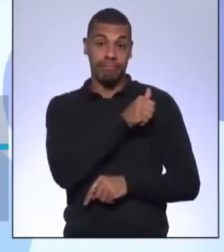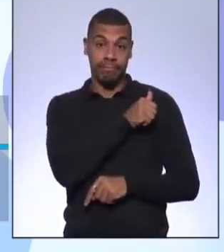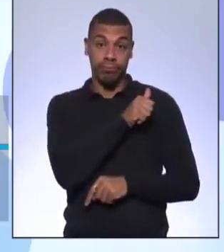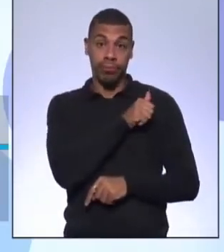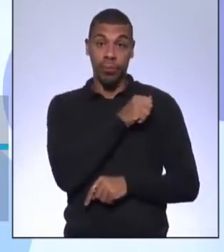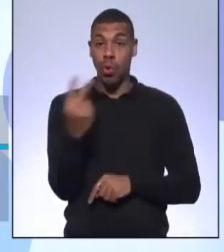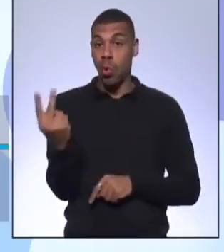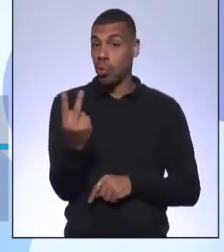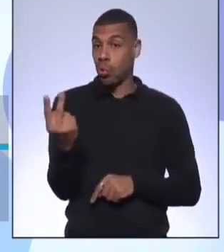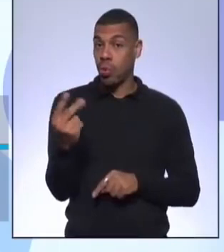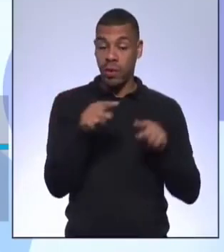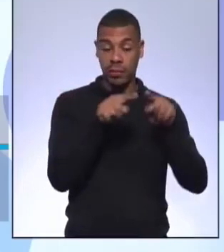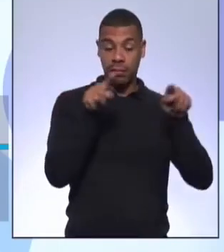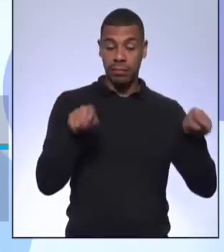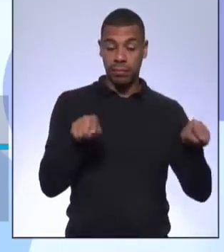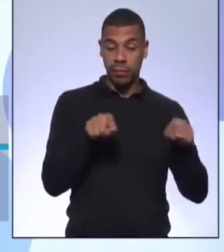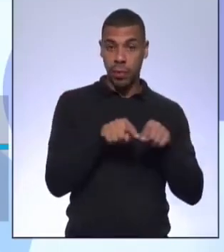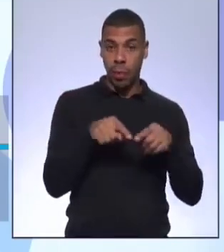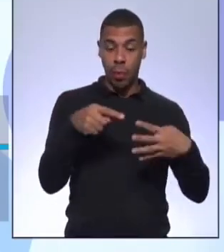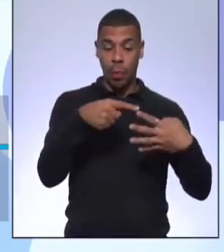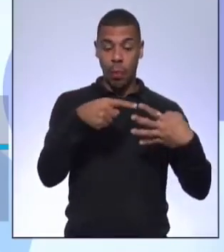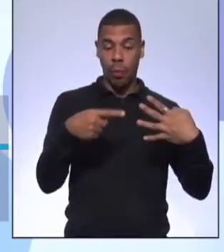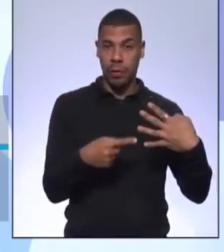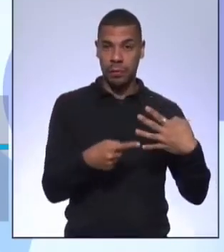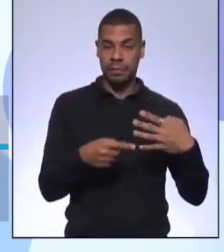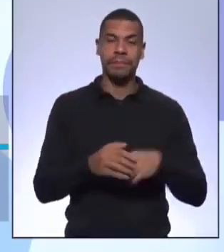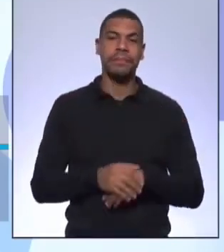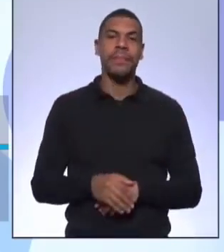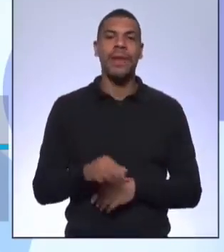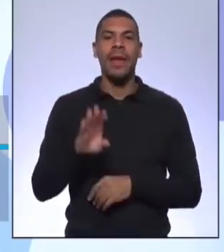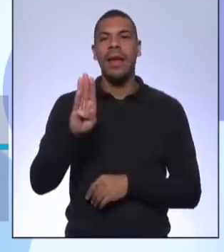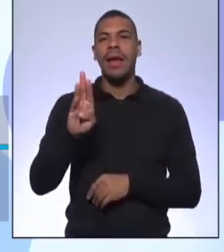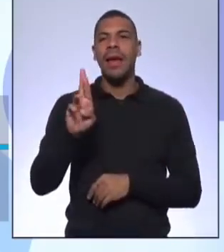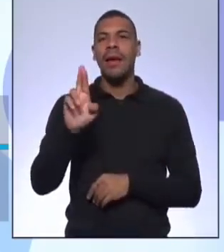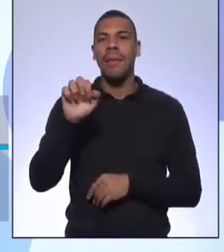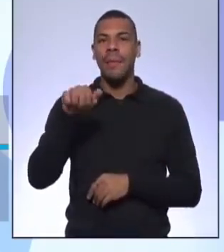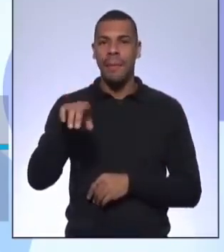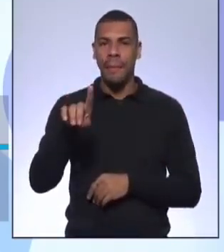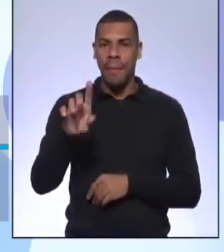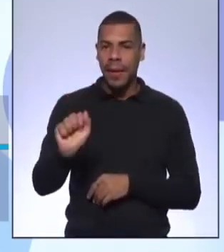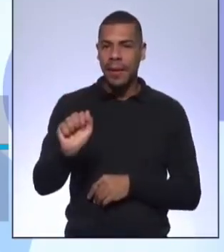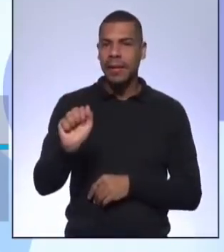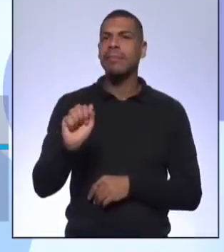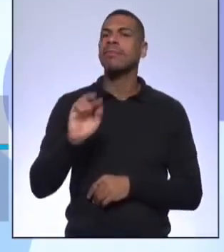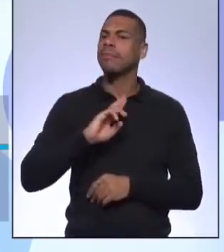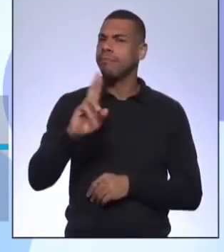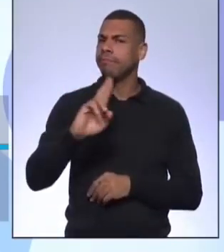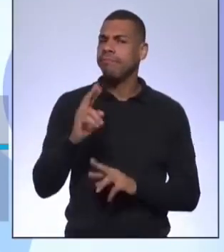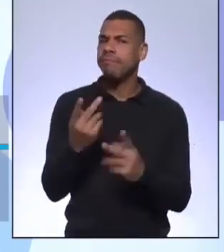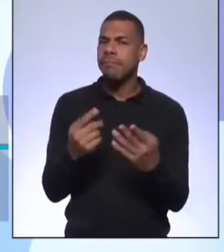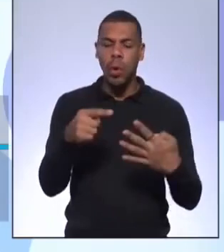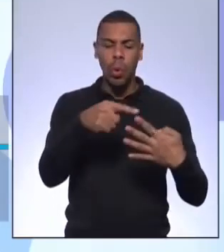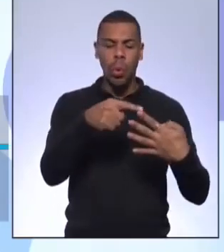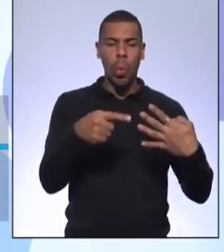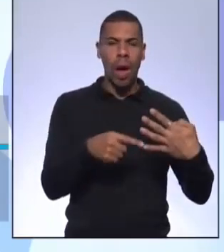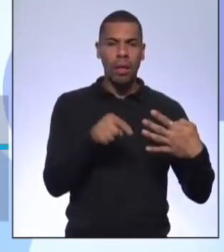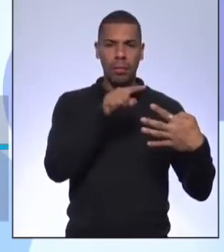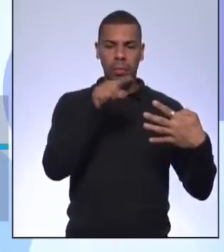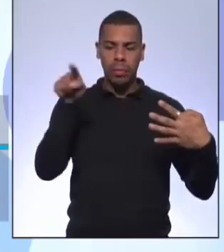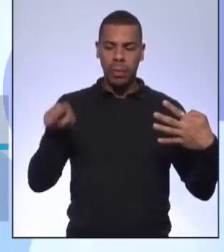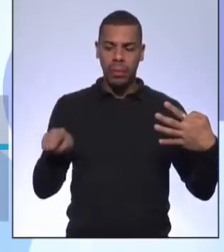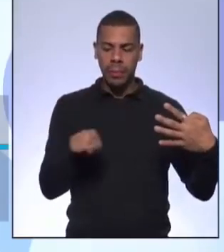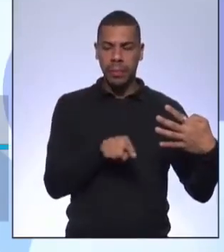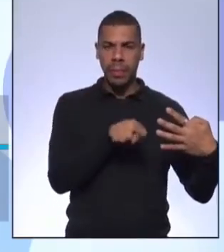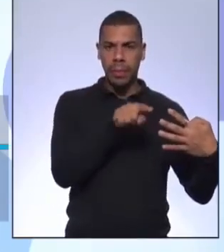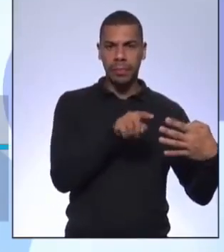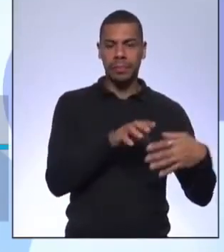têm 4 lados também. A Brenda colocou, são quadriláteros. 4 lados, é o que mais eu vi